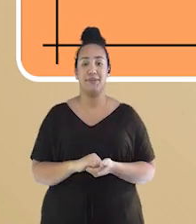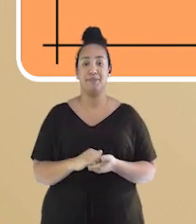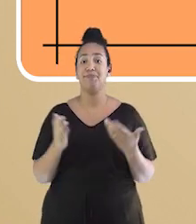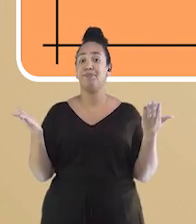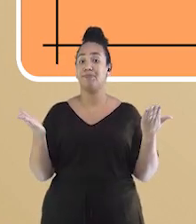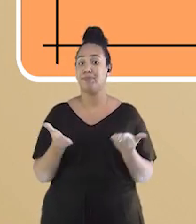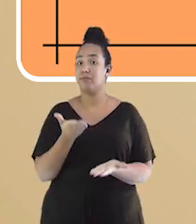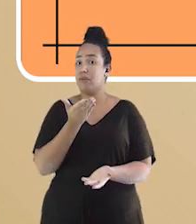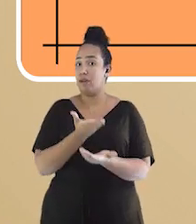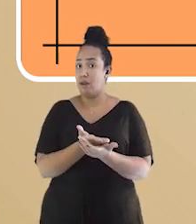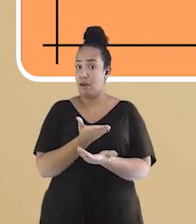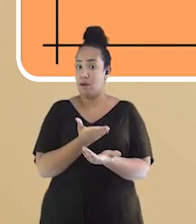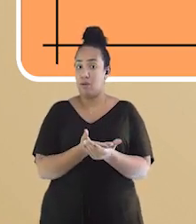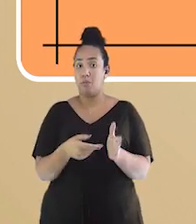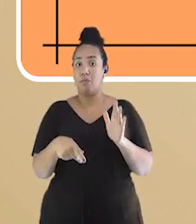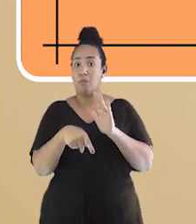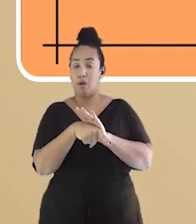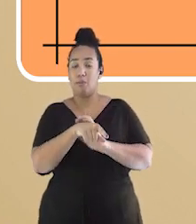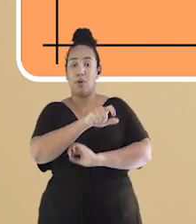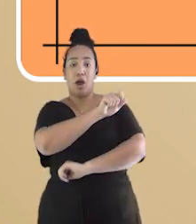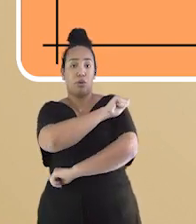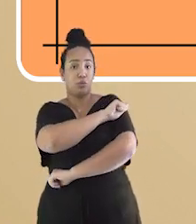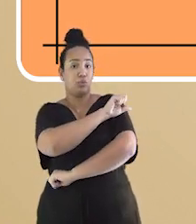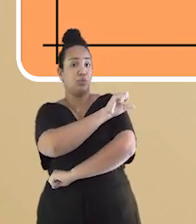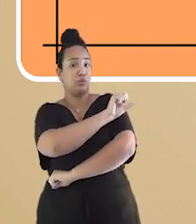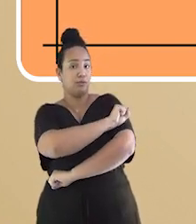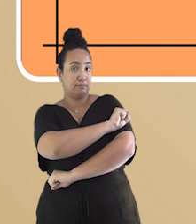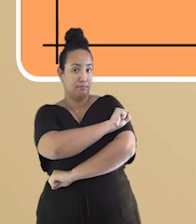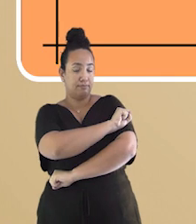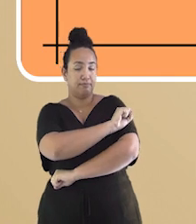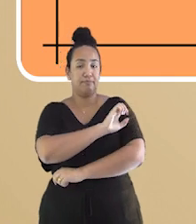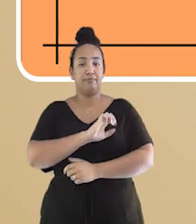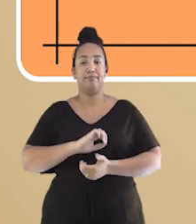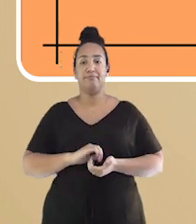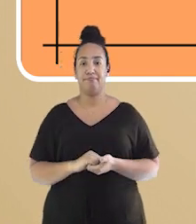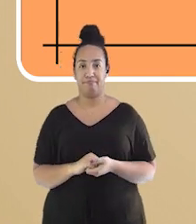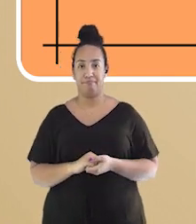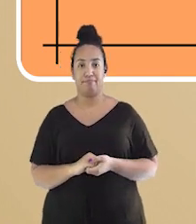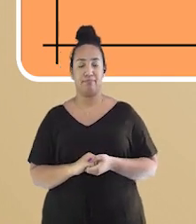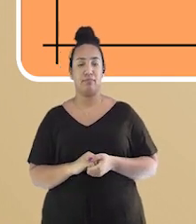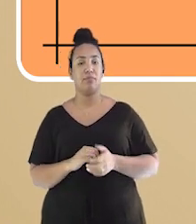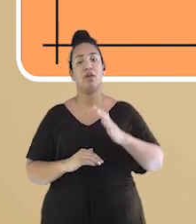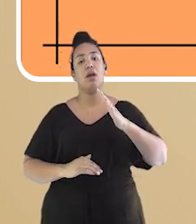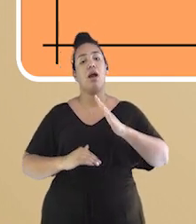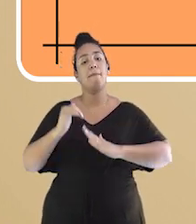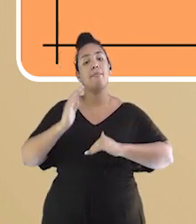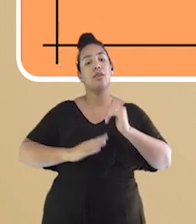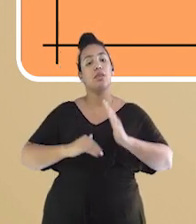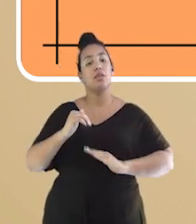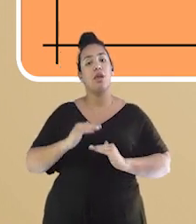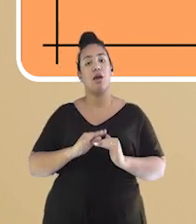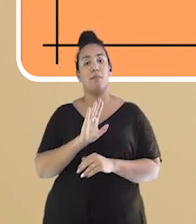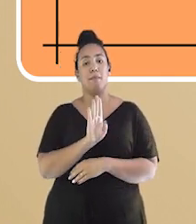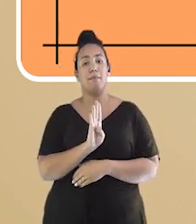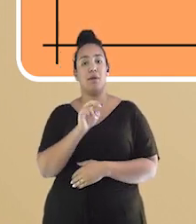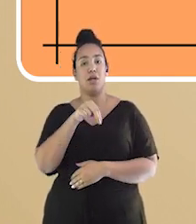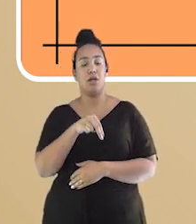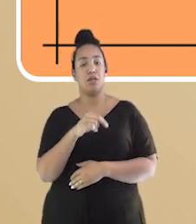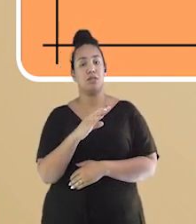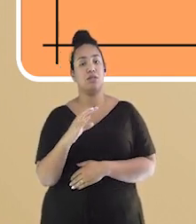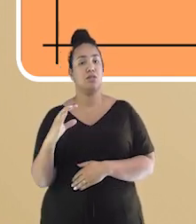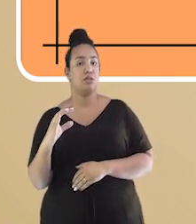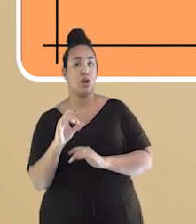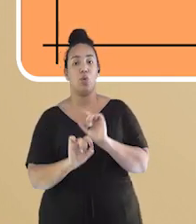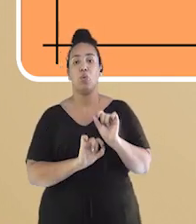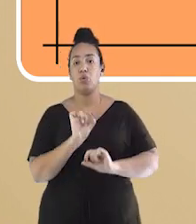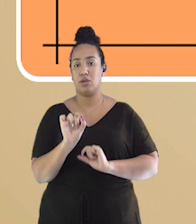de hoje é destinada para os estudantes do 8º ano do ensino fundamental. Irá trabalhar com a seguinte habilidade da